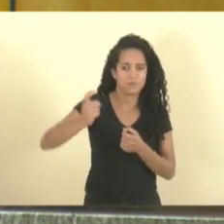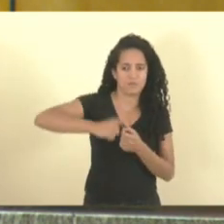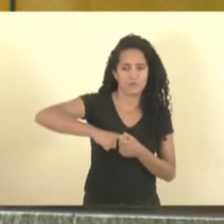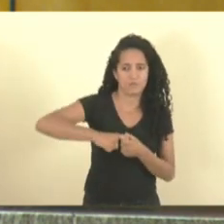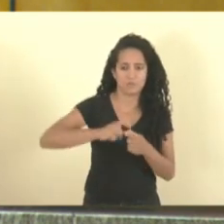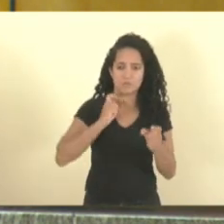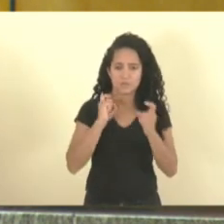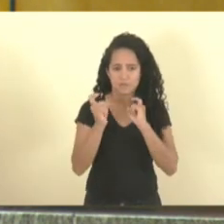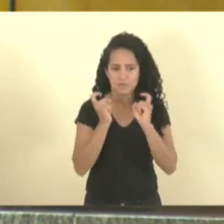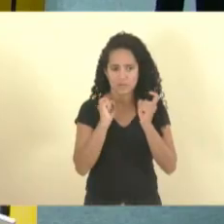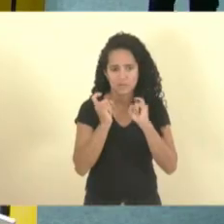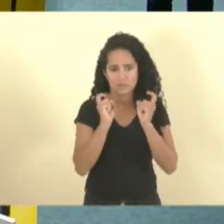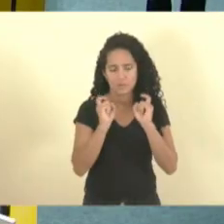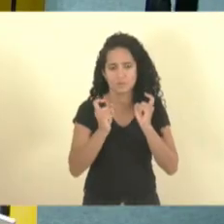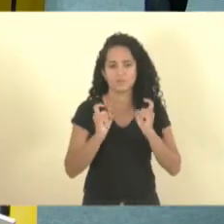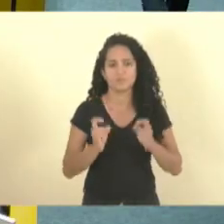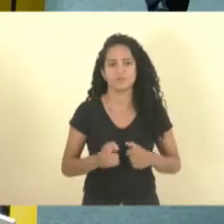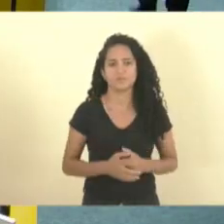recomeçar a sessão.